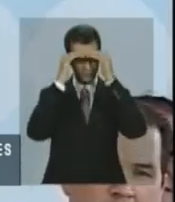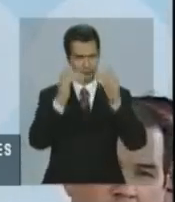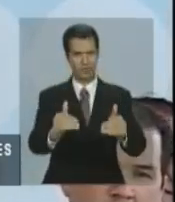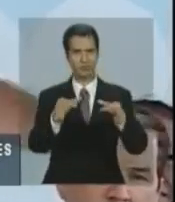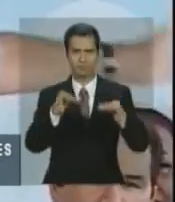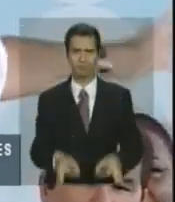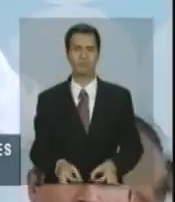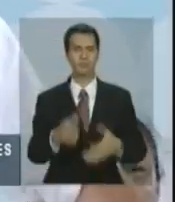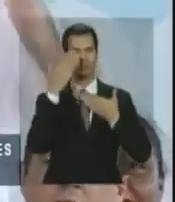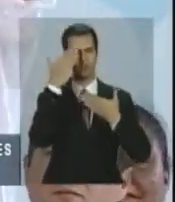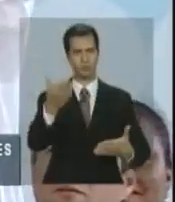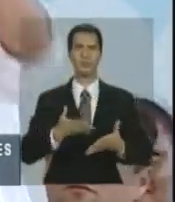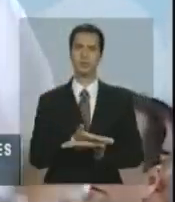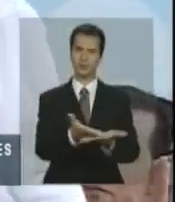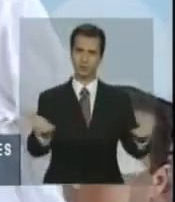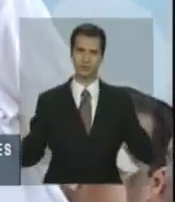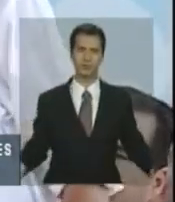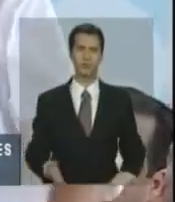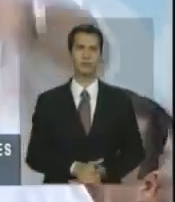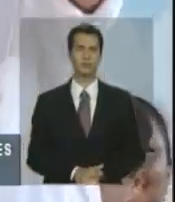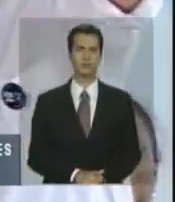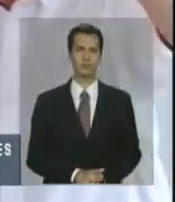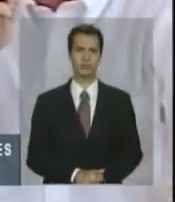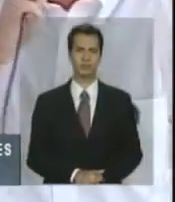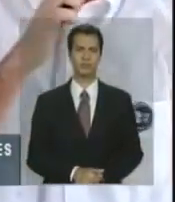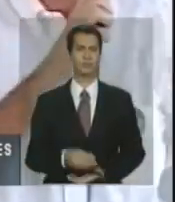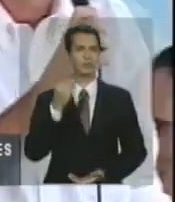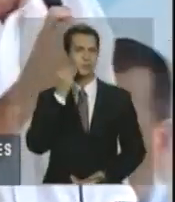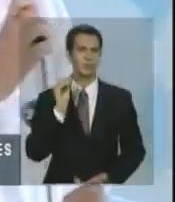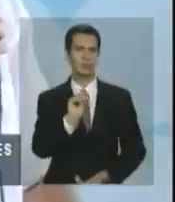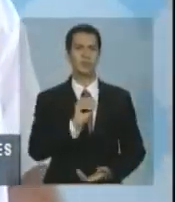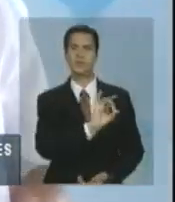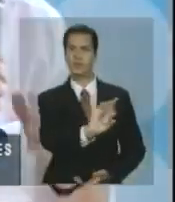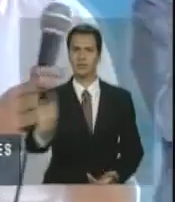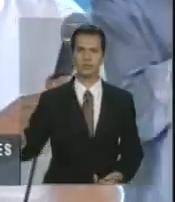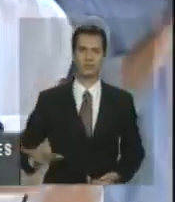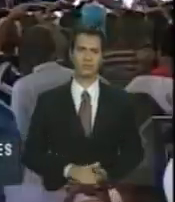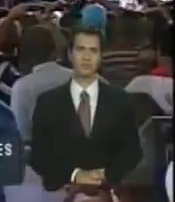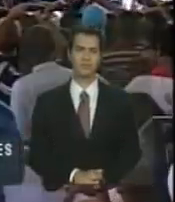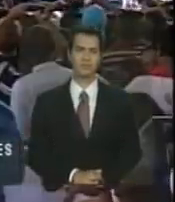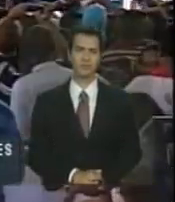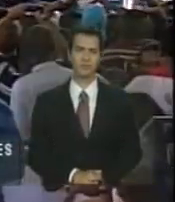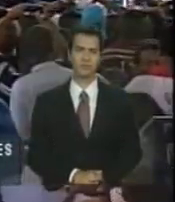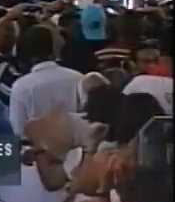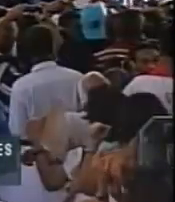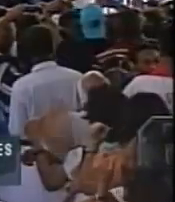com dignidade. Muito obrigado, Range, muito obrigado, equipe da saúde. Um beijo no coração de todo mundo.